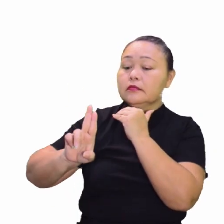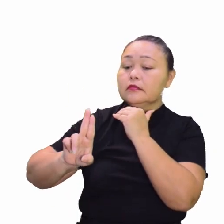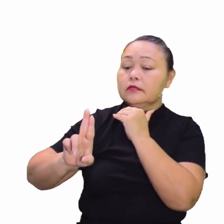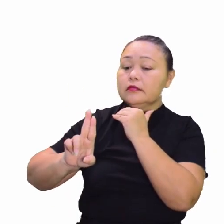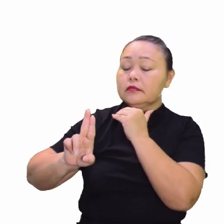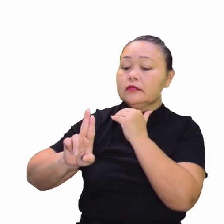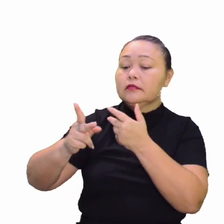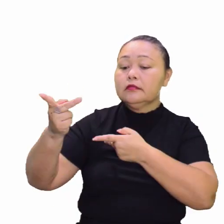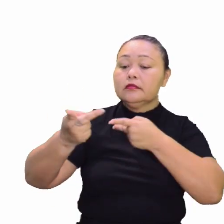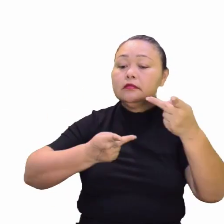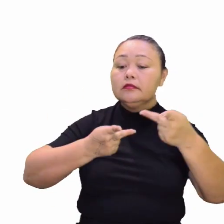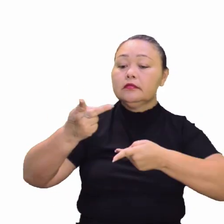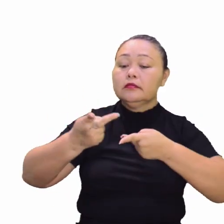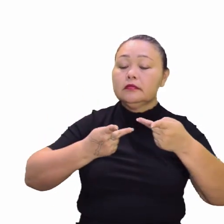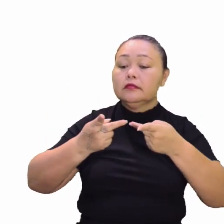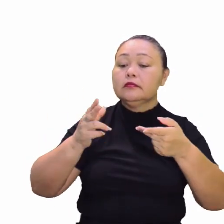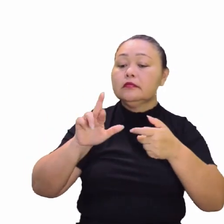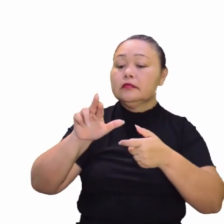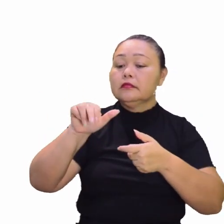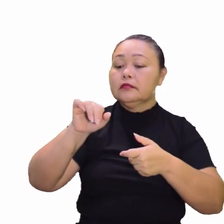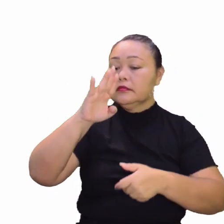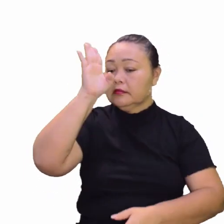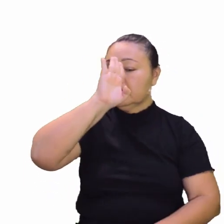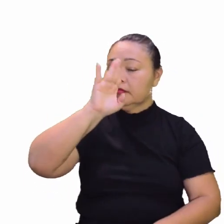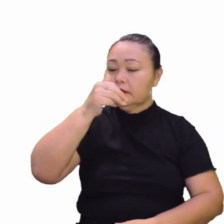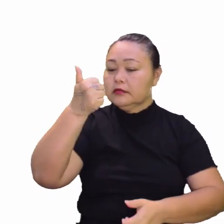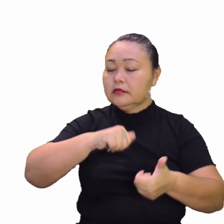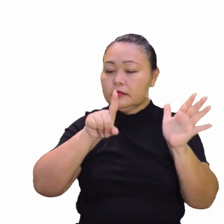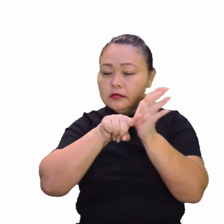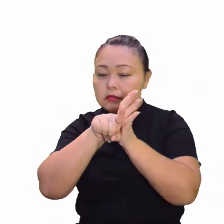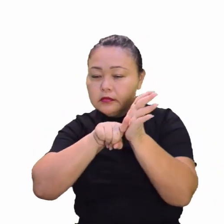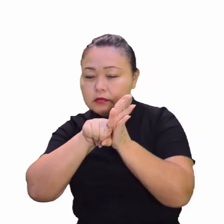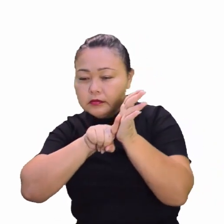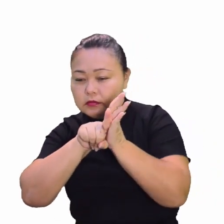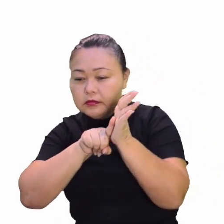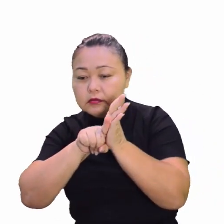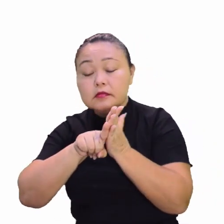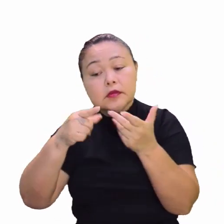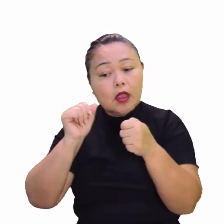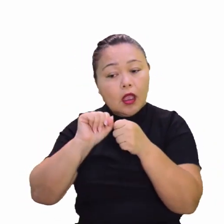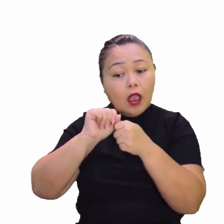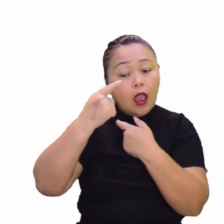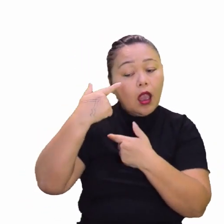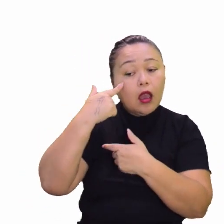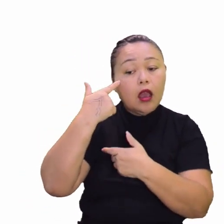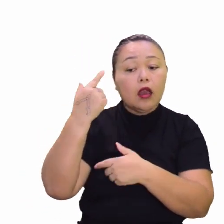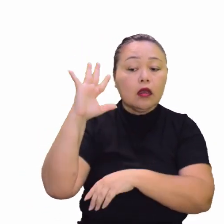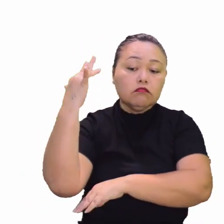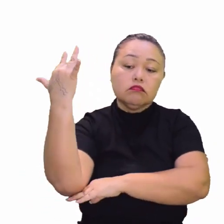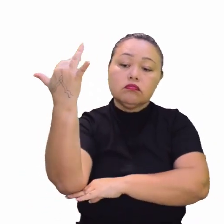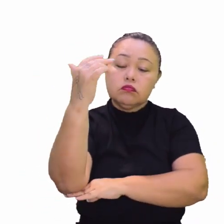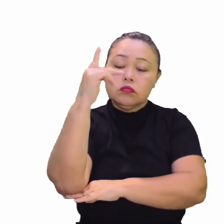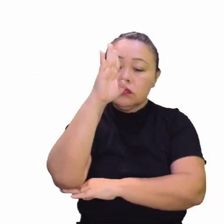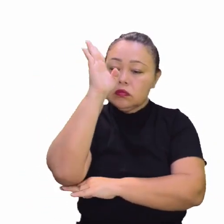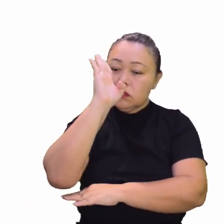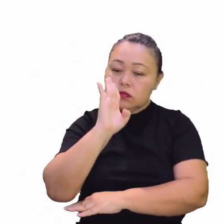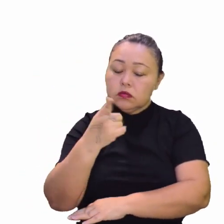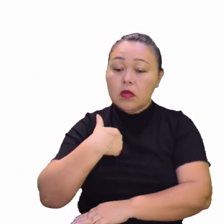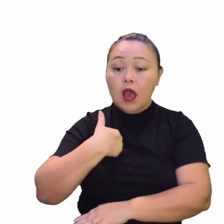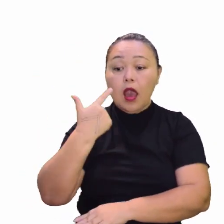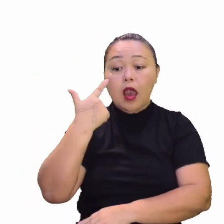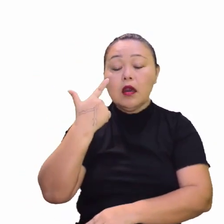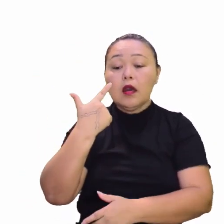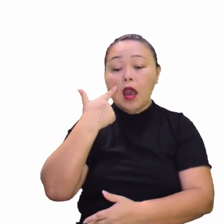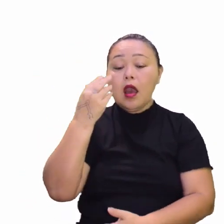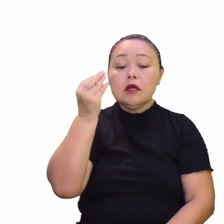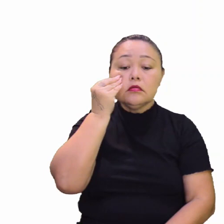utilizada pelo projeto Radam Brasil, que fez o levantamento da questão florestal aqui do Brasil, né, para identificar, que por isso que a